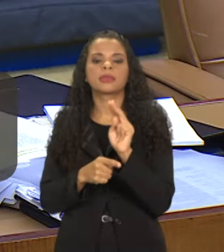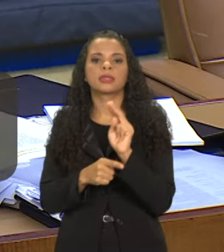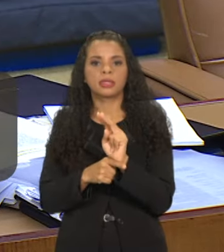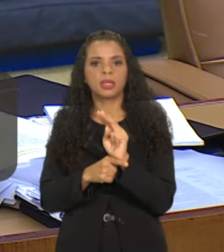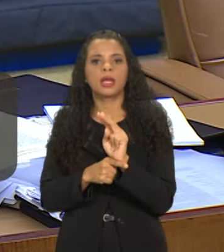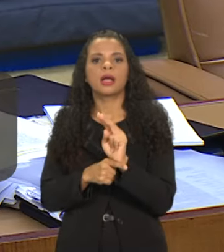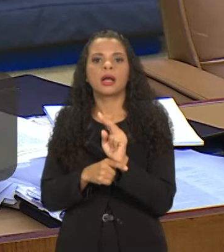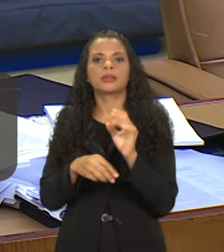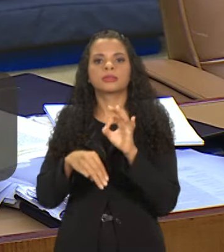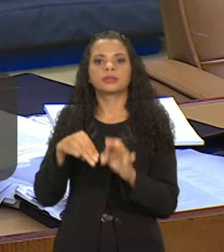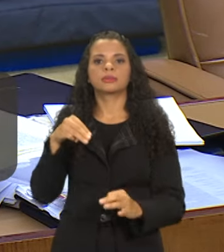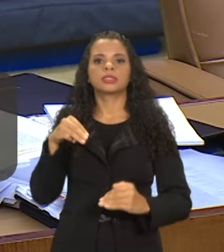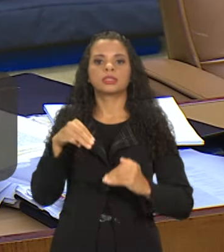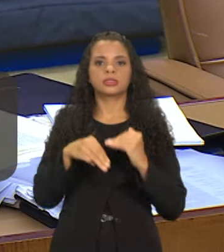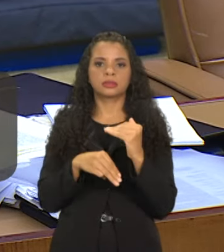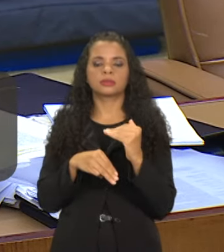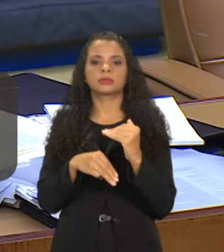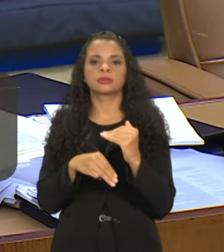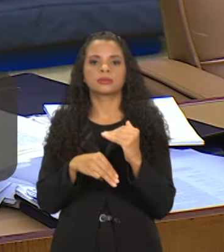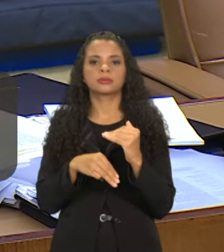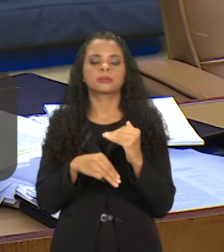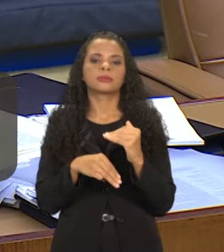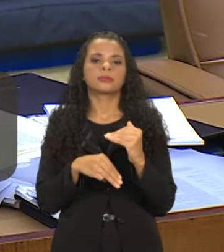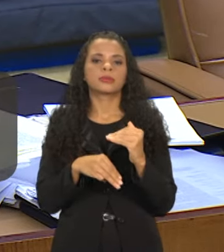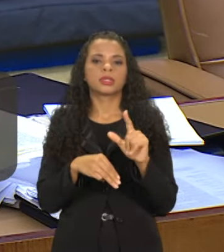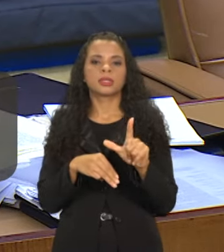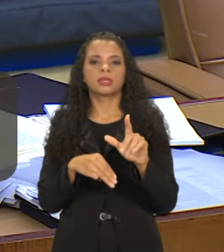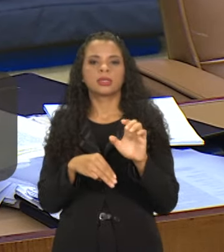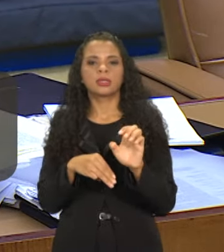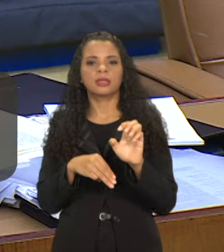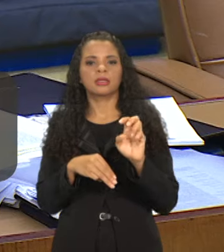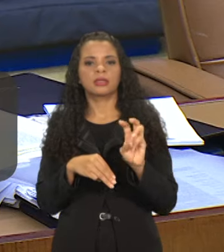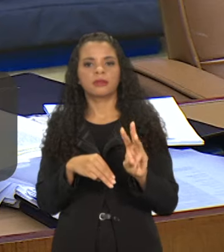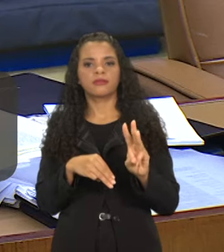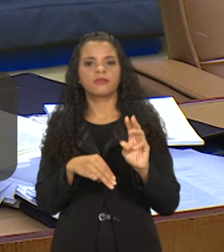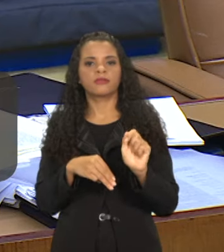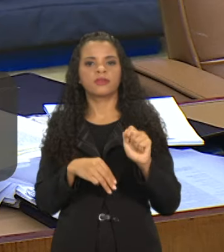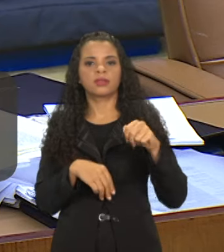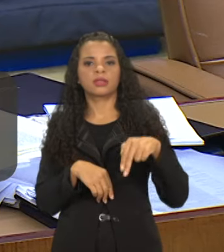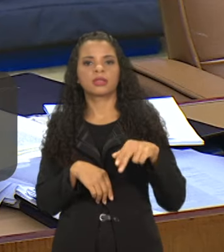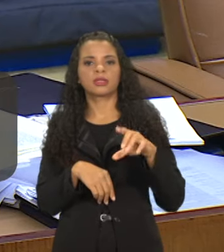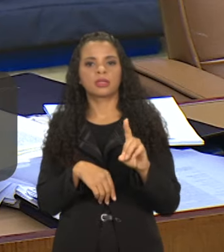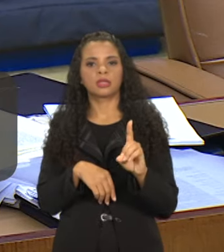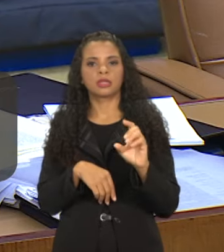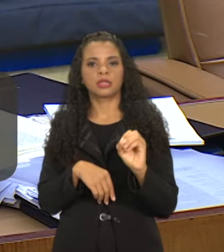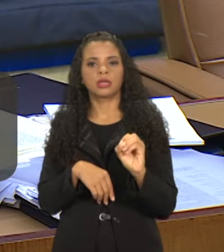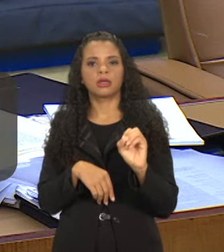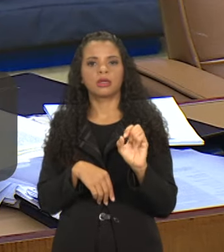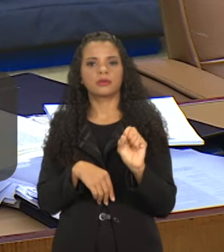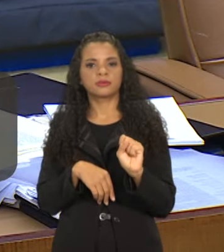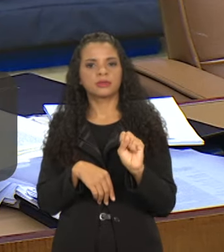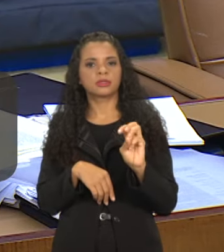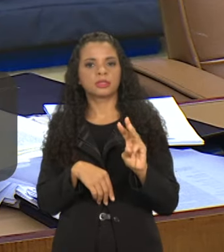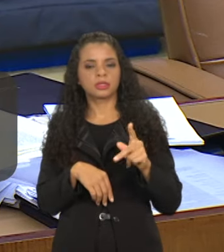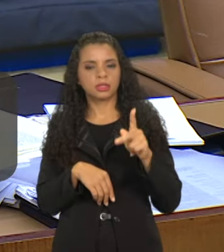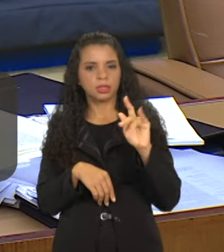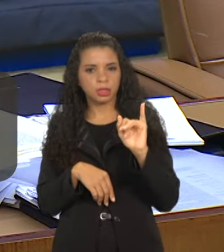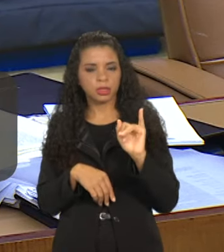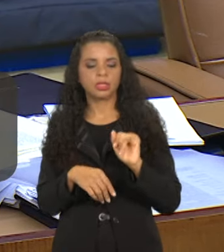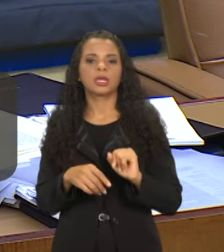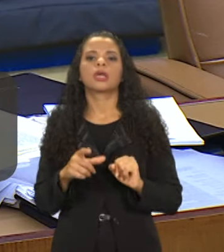Ricardo Lewandowski, tendo que obrigar o governo a estabelecer